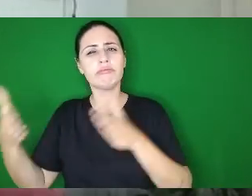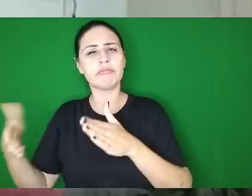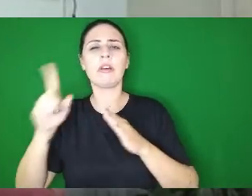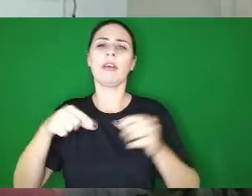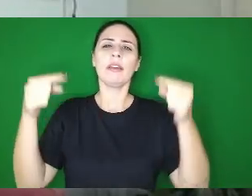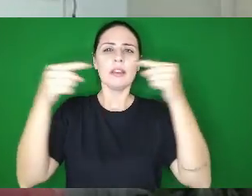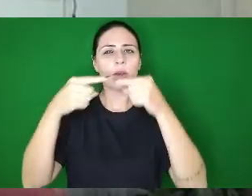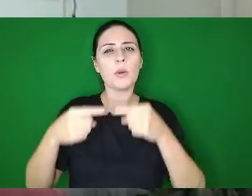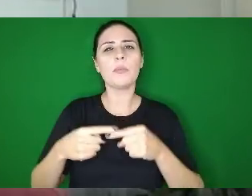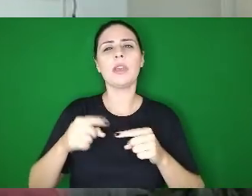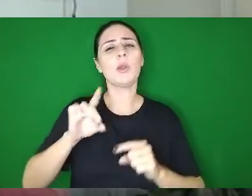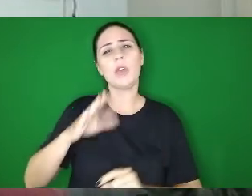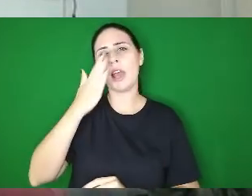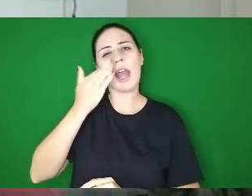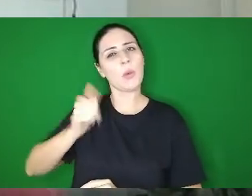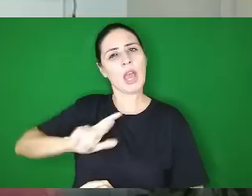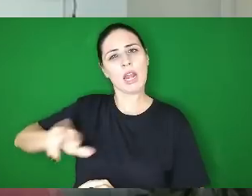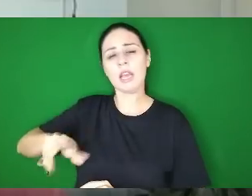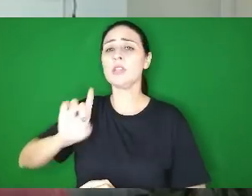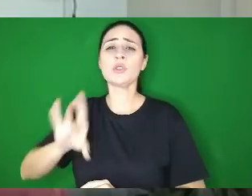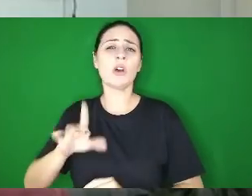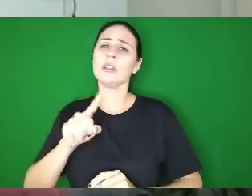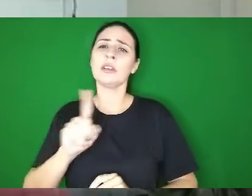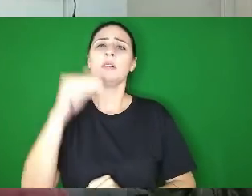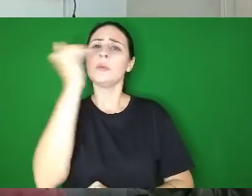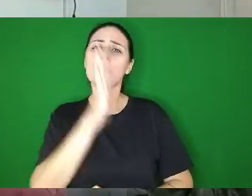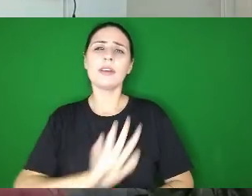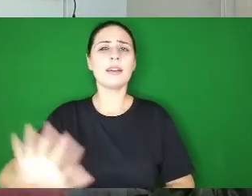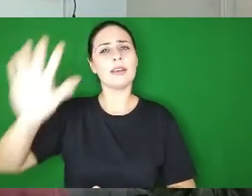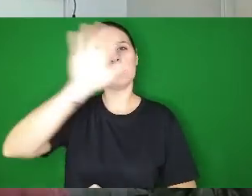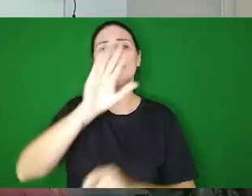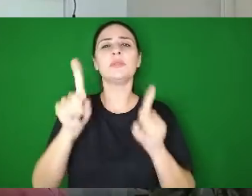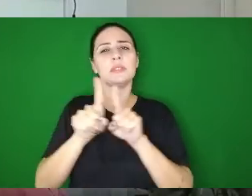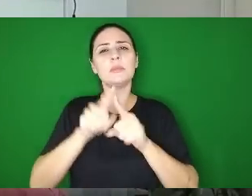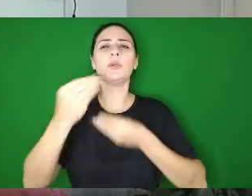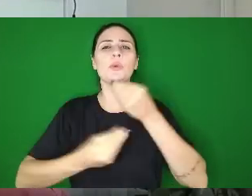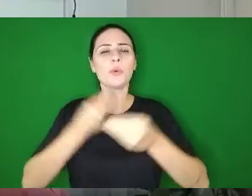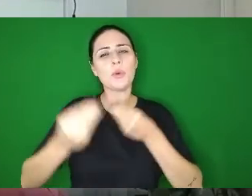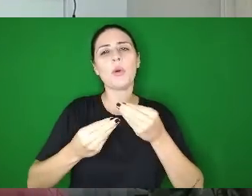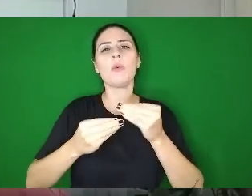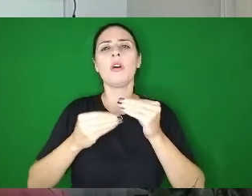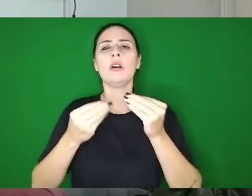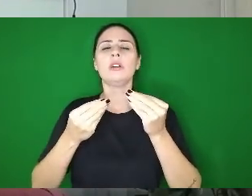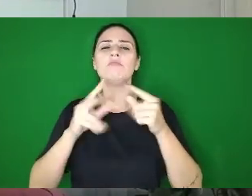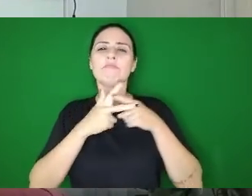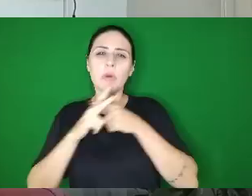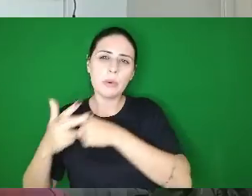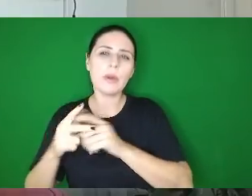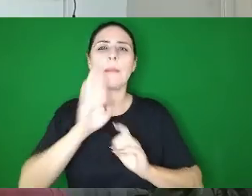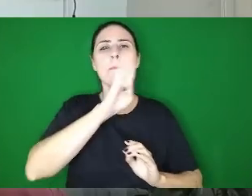não só na esfera de Araucária, mas a nível Brasil, dessa composição de como foi organizada essa base nacional